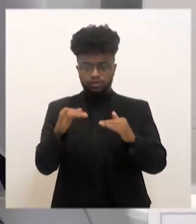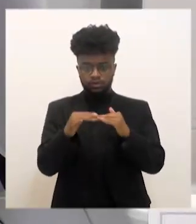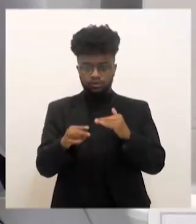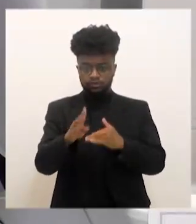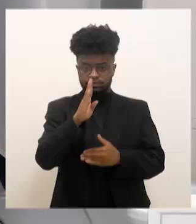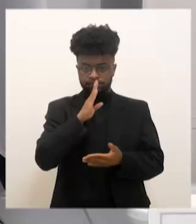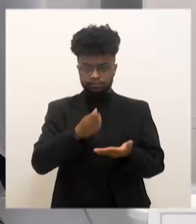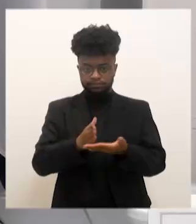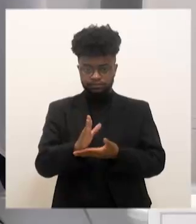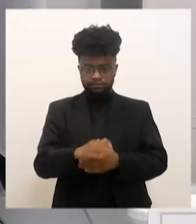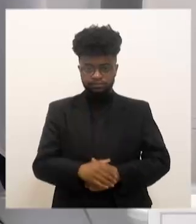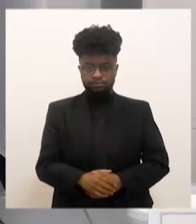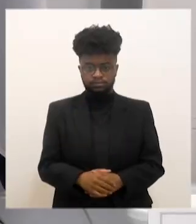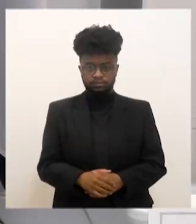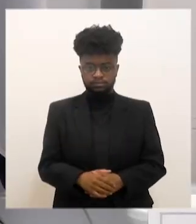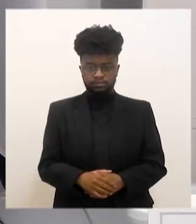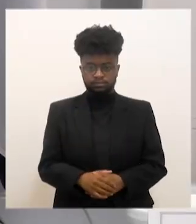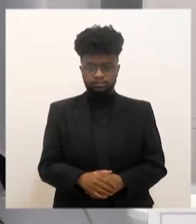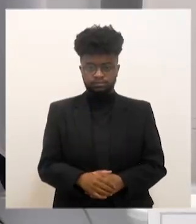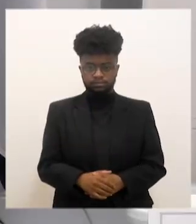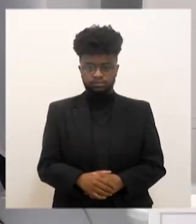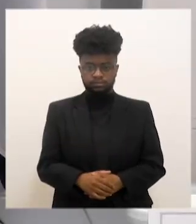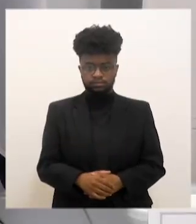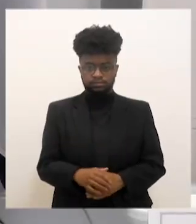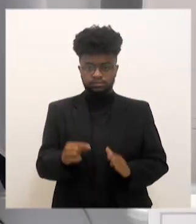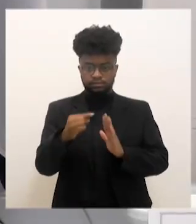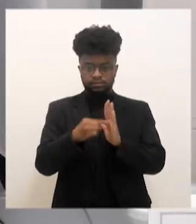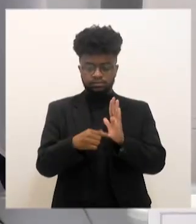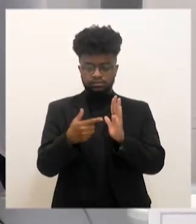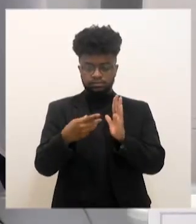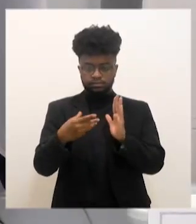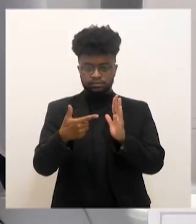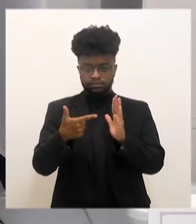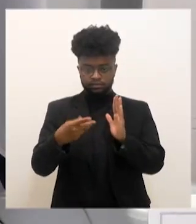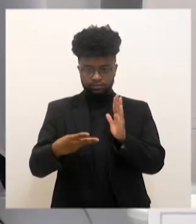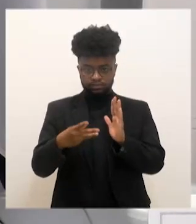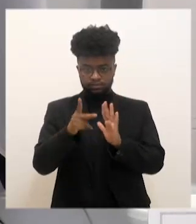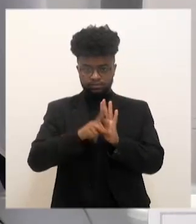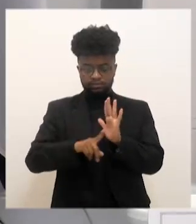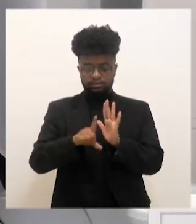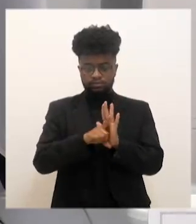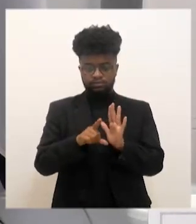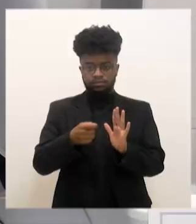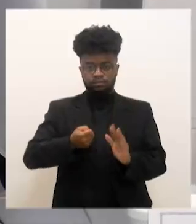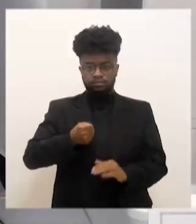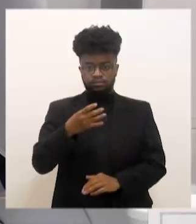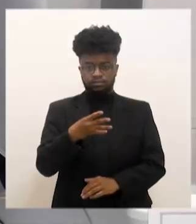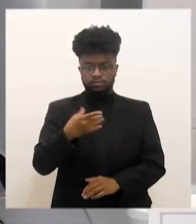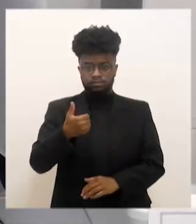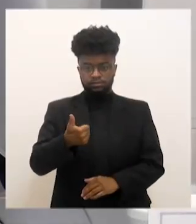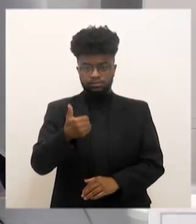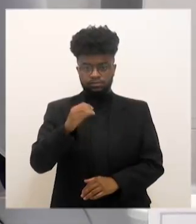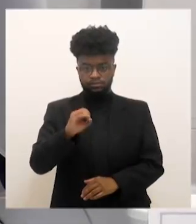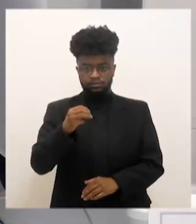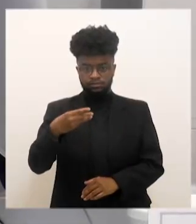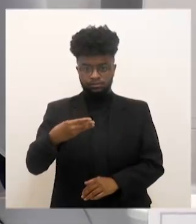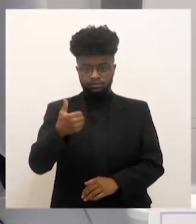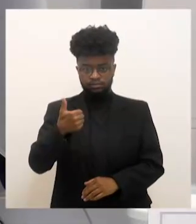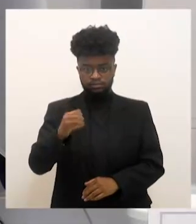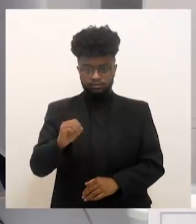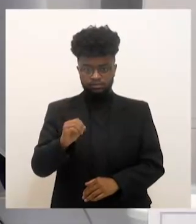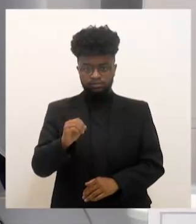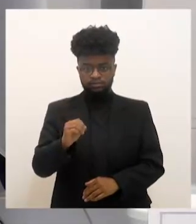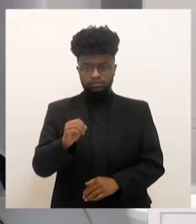aprovam permaneçam como estão, aprovado. 23 da pauta, projeto de lei número 4103 de 18, de autoria do deputado